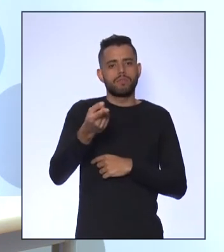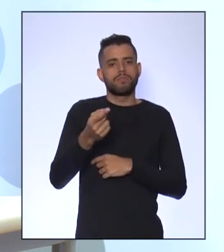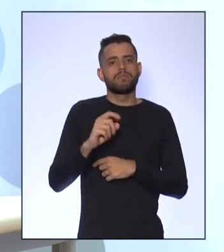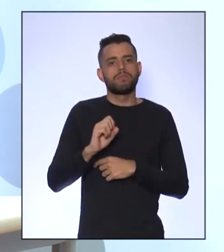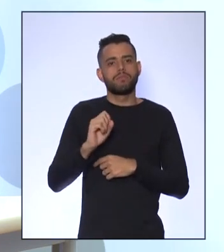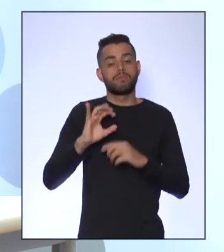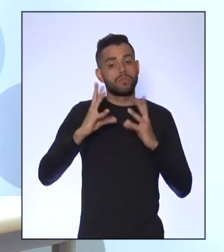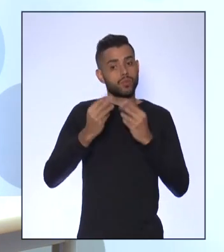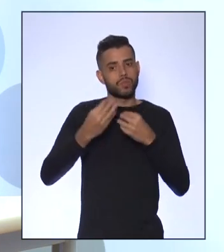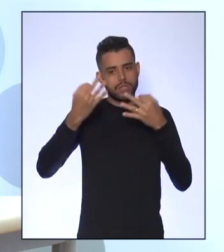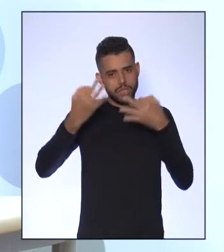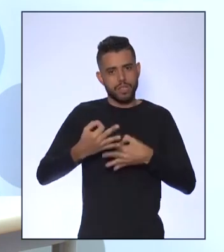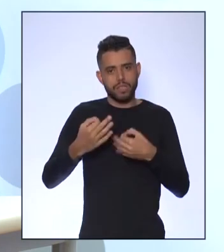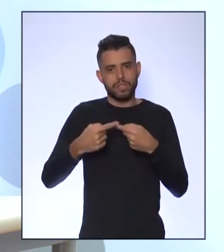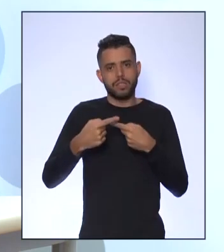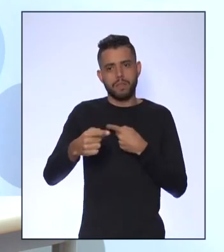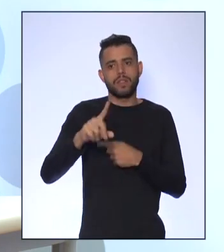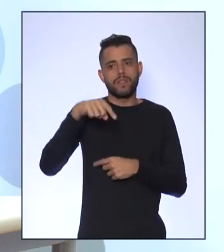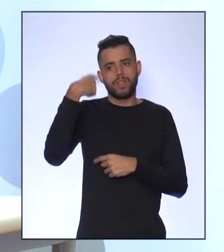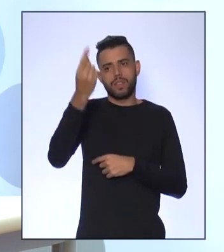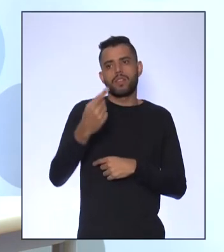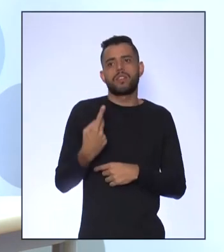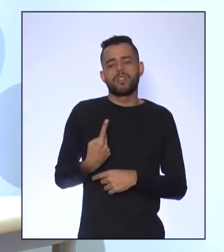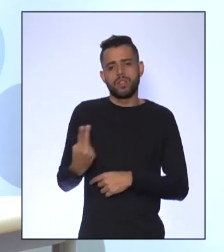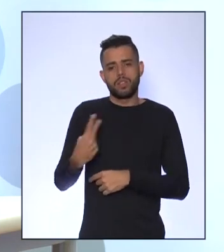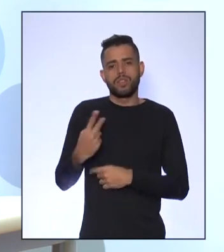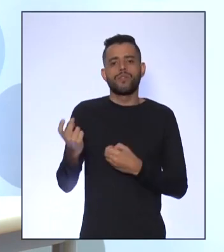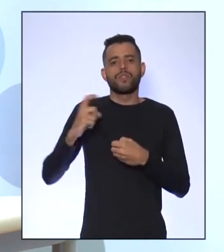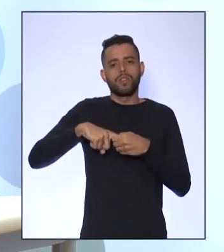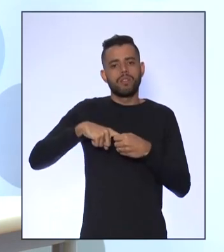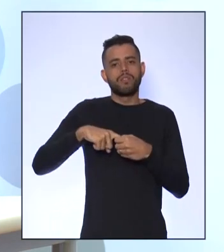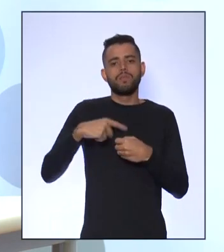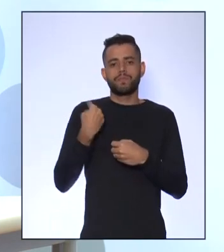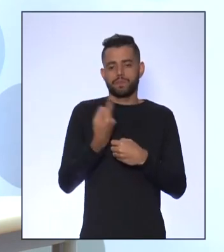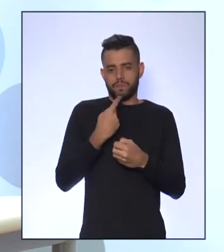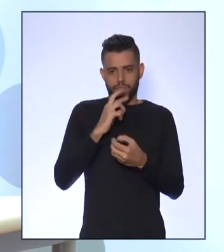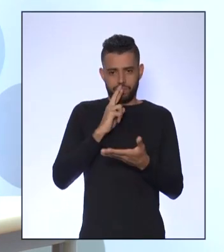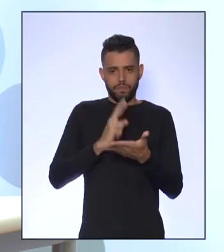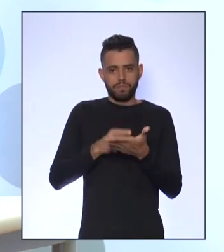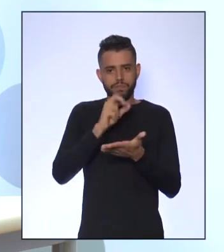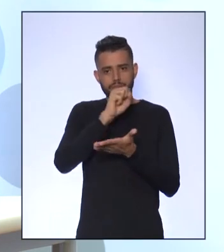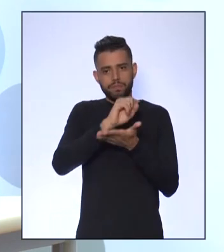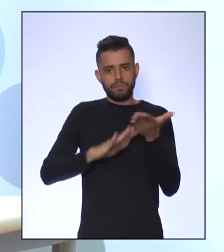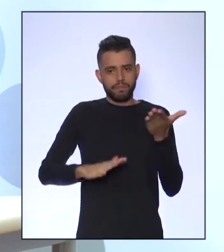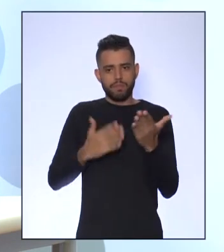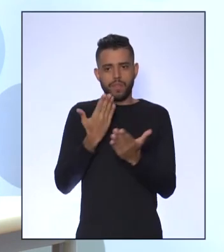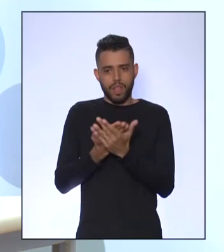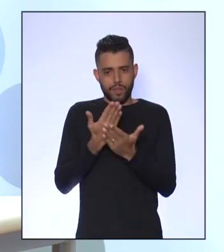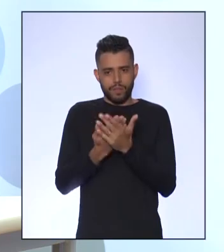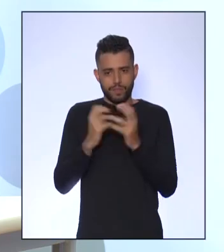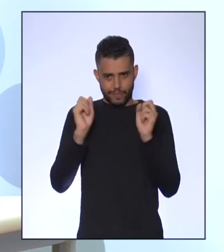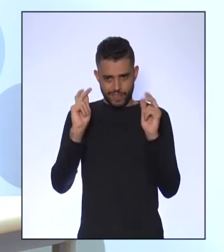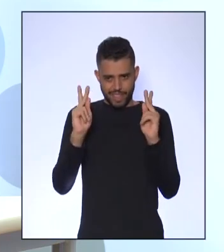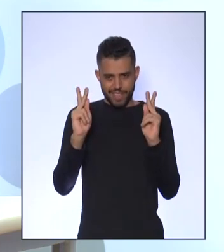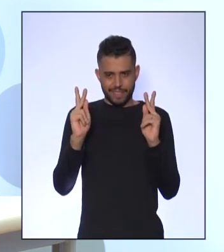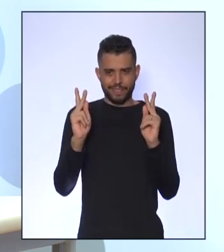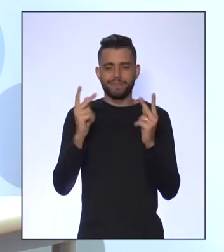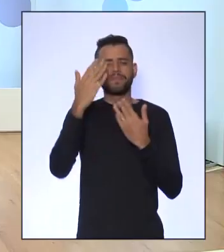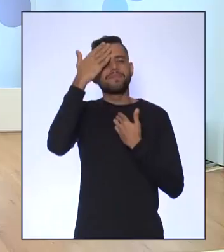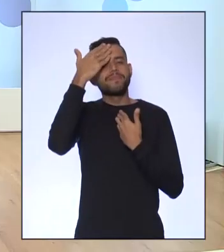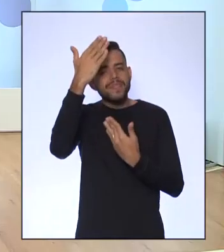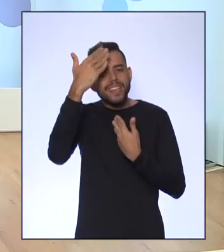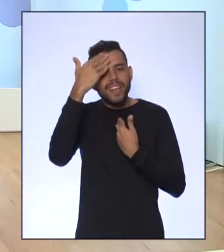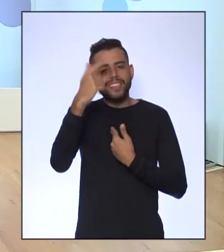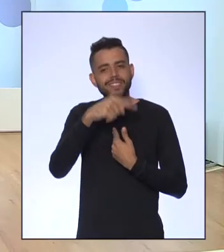funcionar corretamente, semana que vem eu e o professor Carlos voltamos e nós vamos fazer as atividades dessa aula. Tudo bem, gente? Obrigada